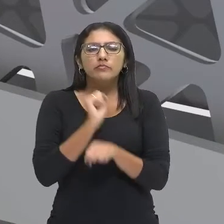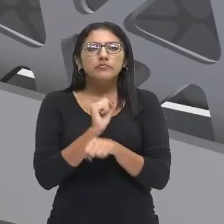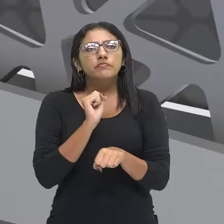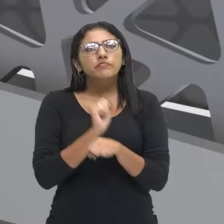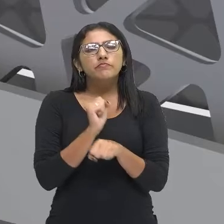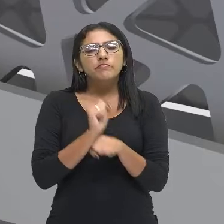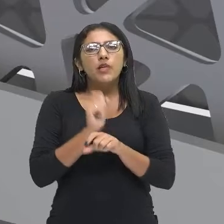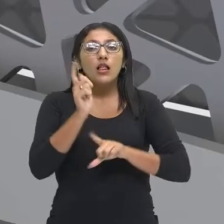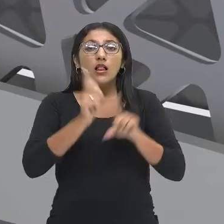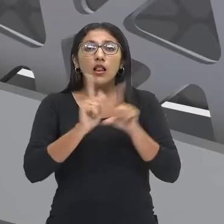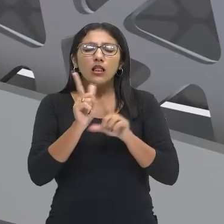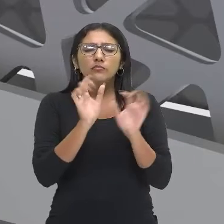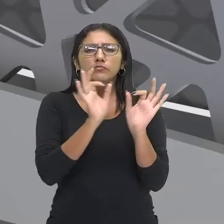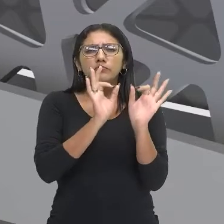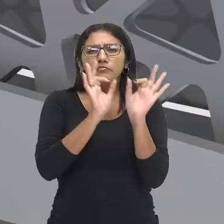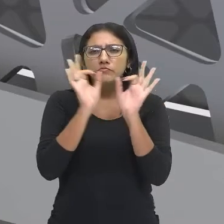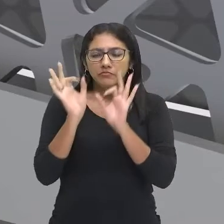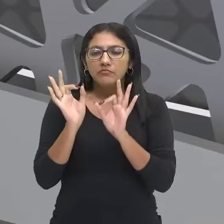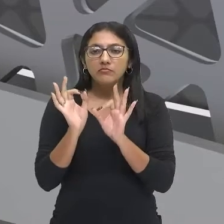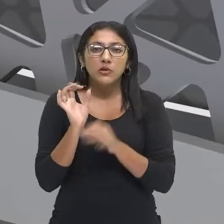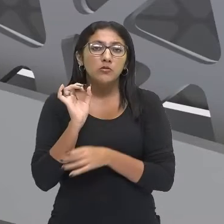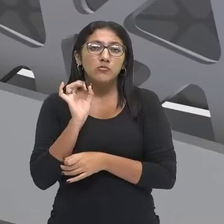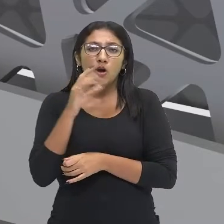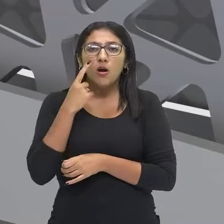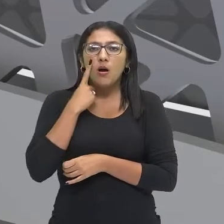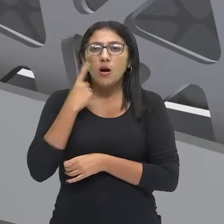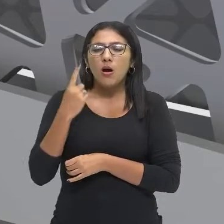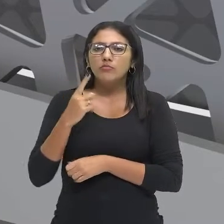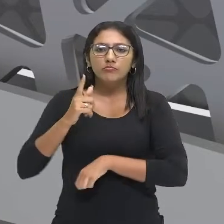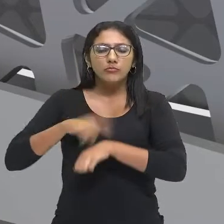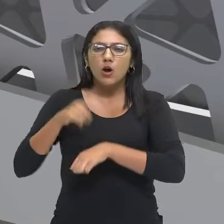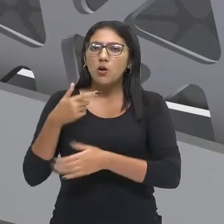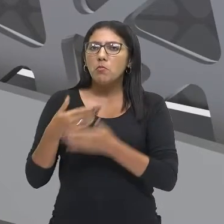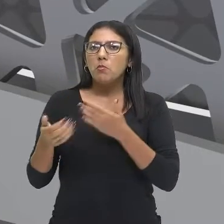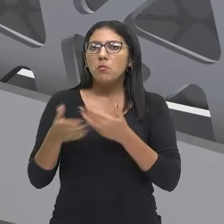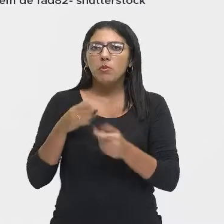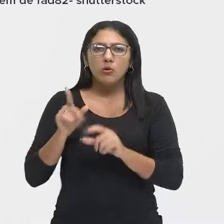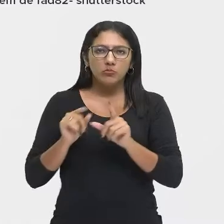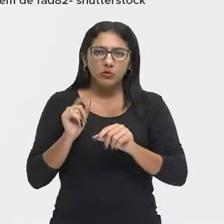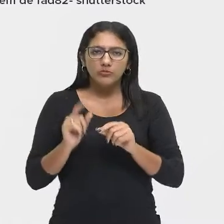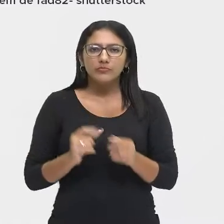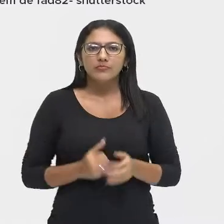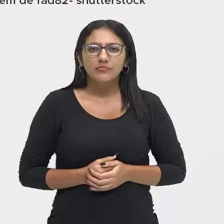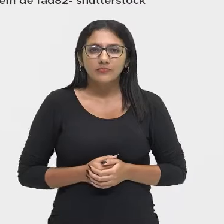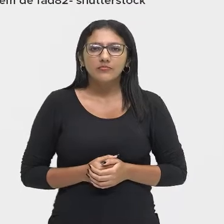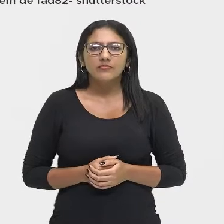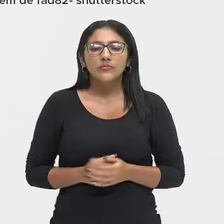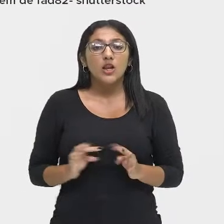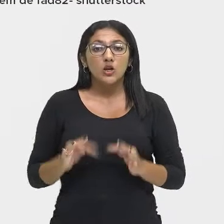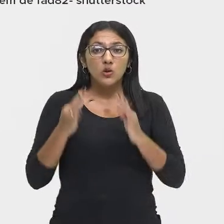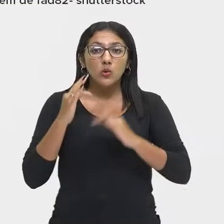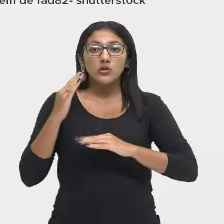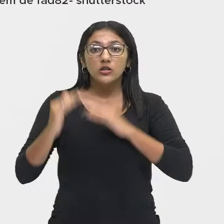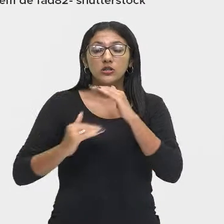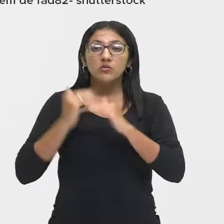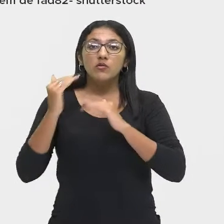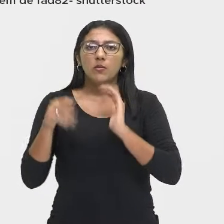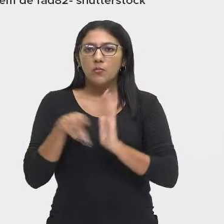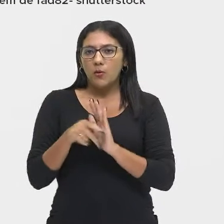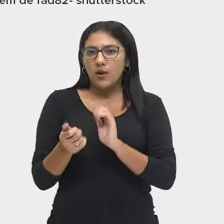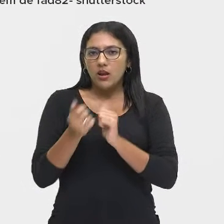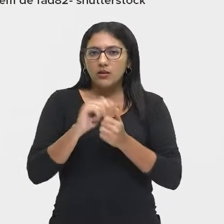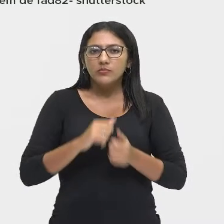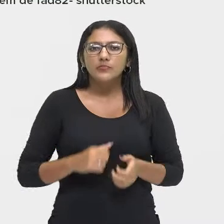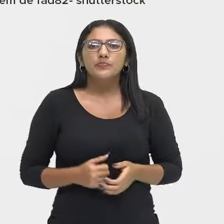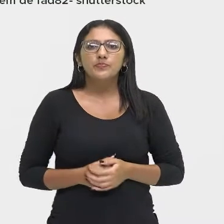programa passar na TV. Ele pode simplesmente ir lá assistir a qualquer momento, tá? tecnologias desenvolvidas para as transmídias. Assim